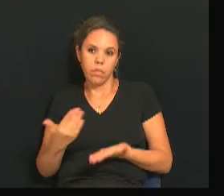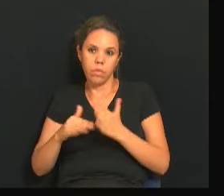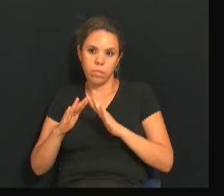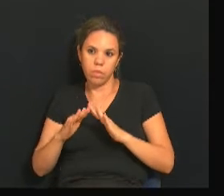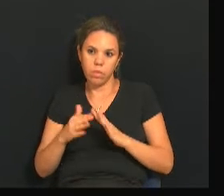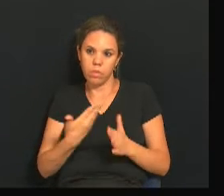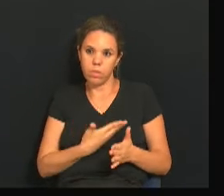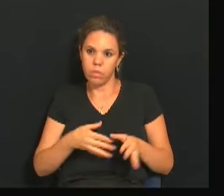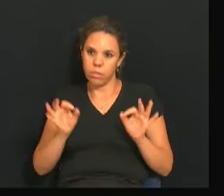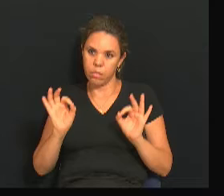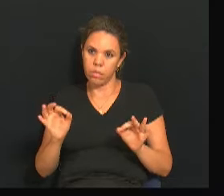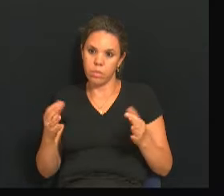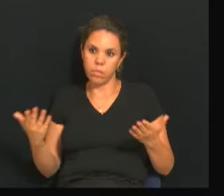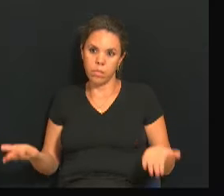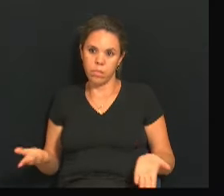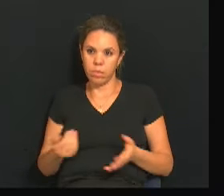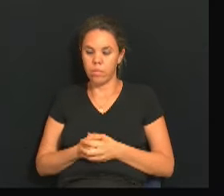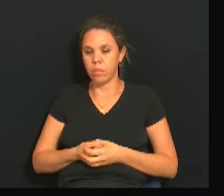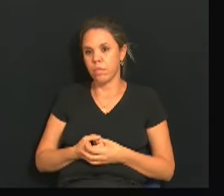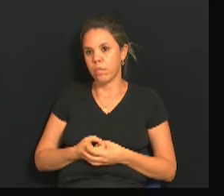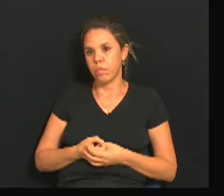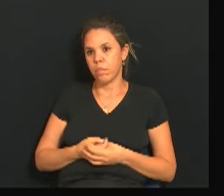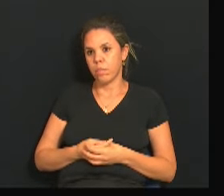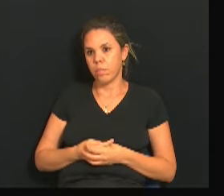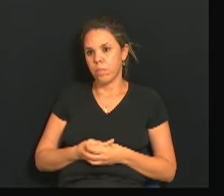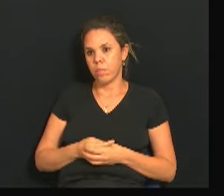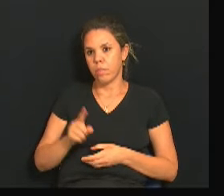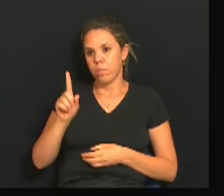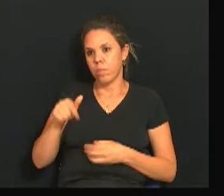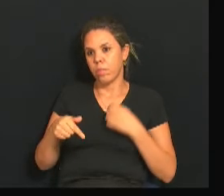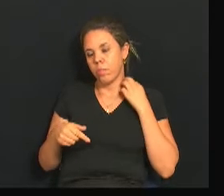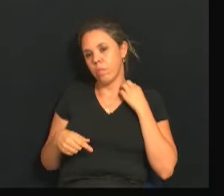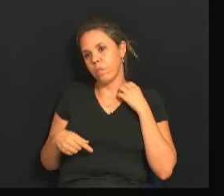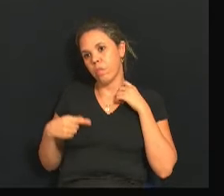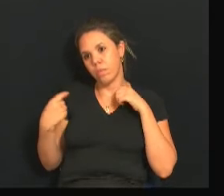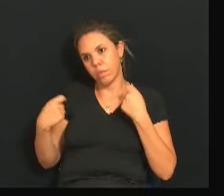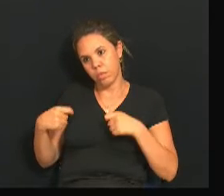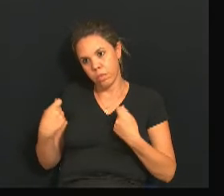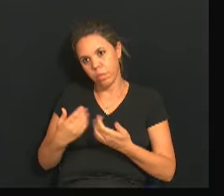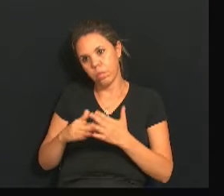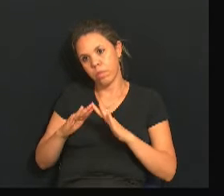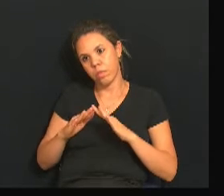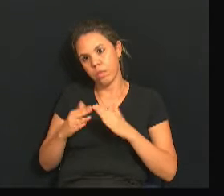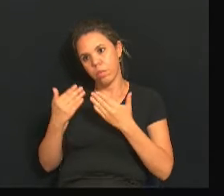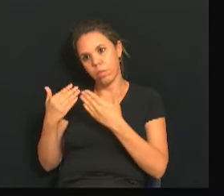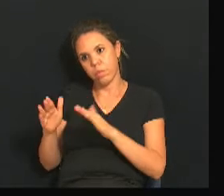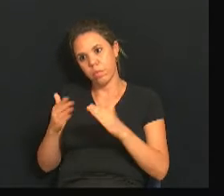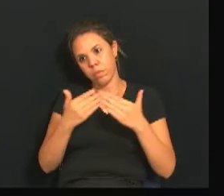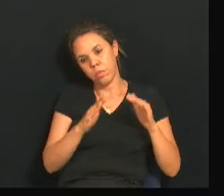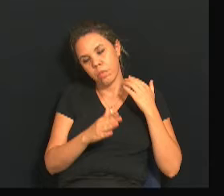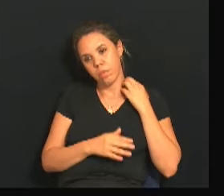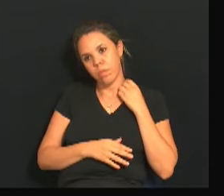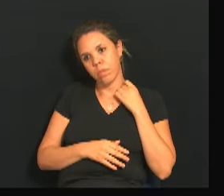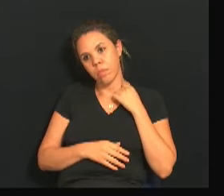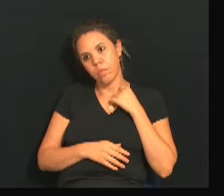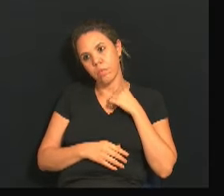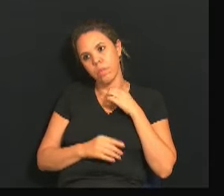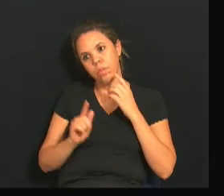certo, tá? E para isso é preciso que a escola pública se abra, que a gestão se